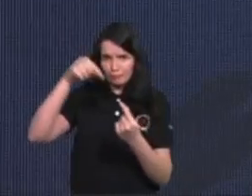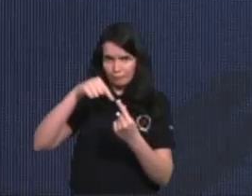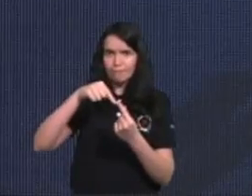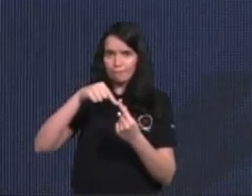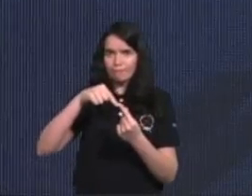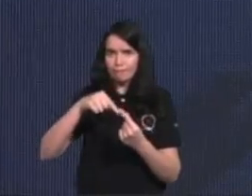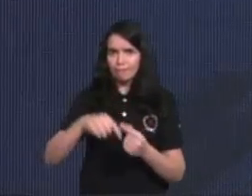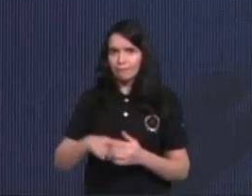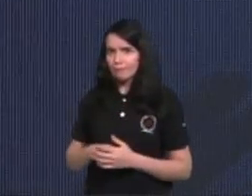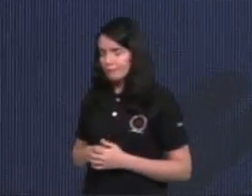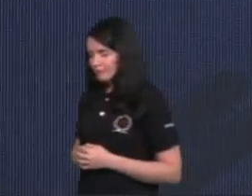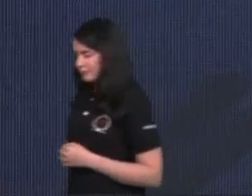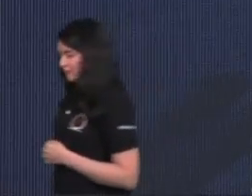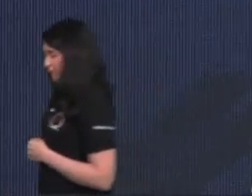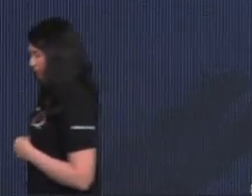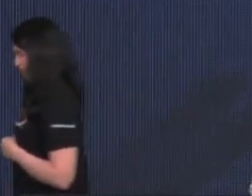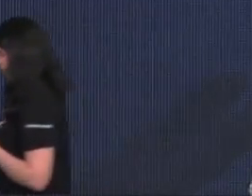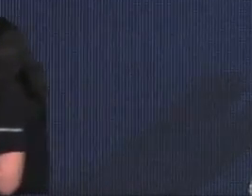céu